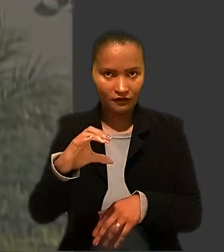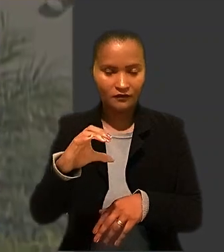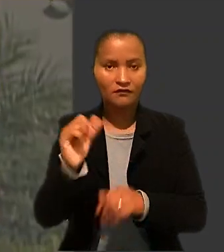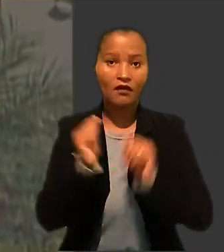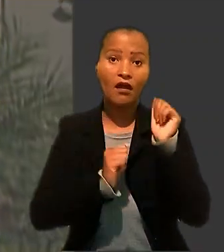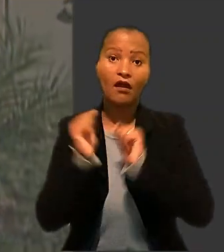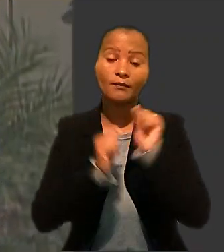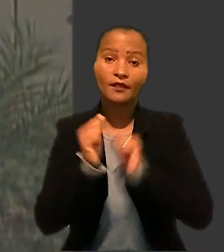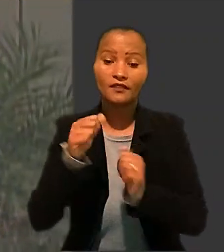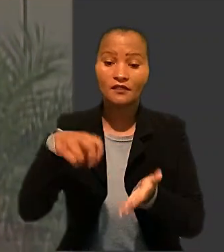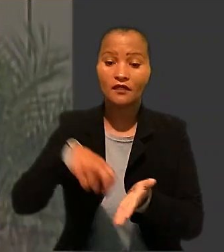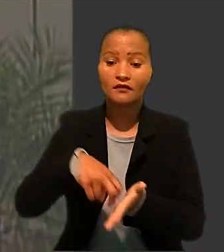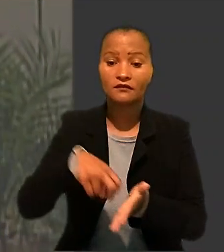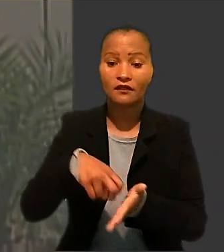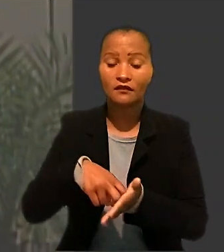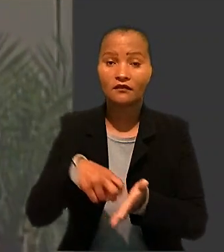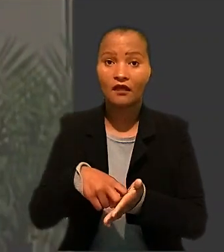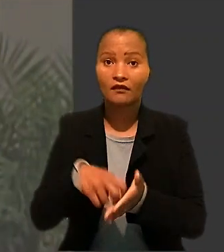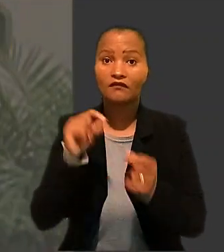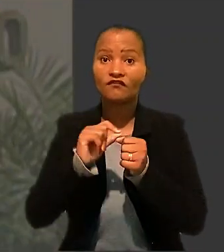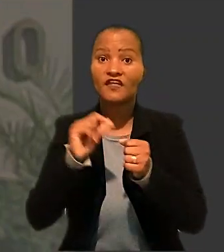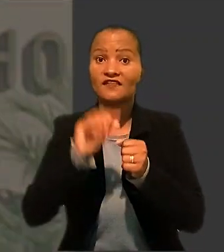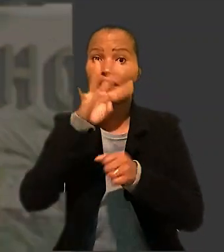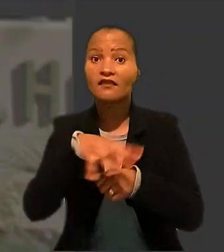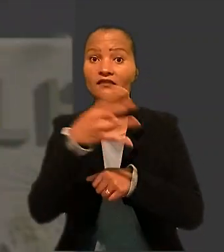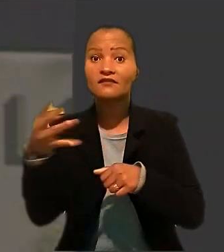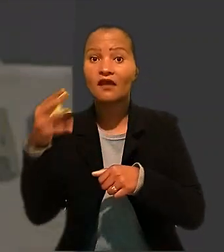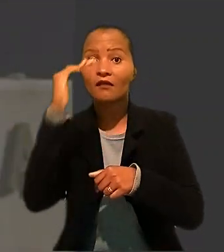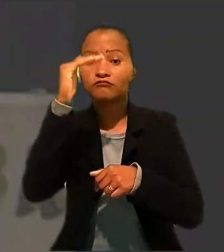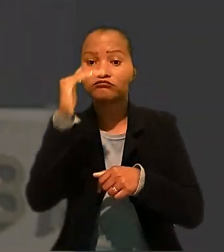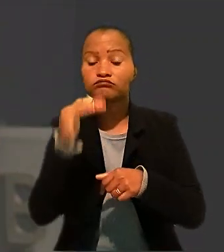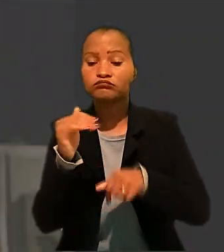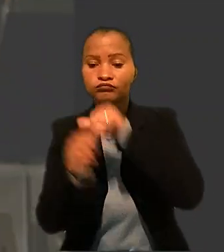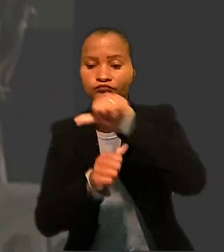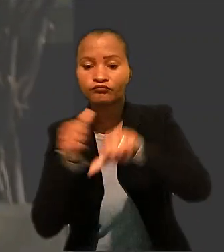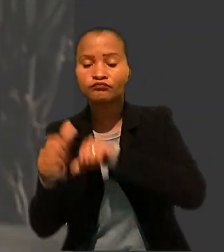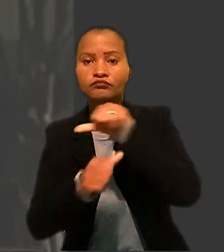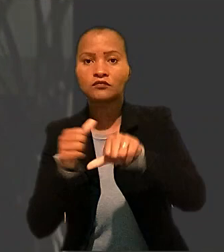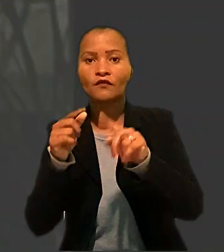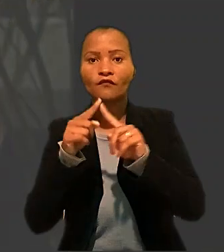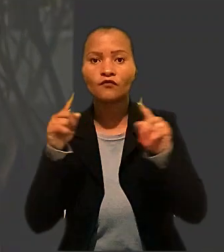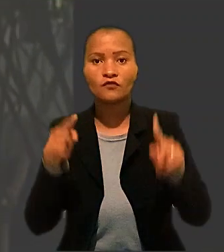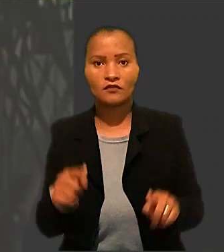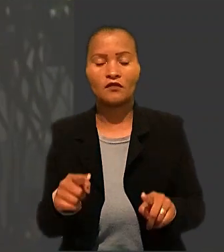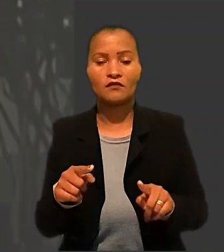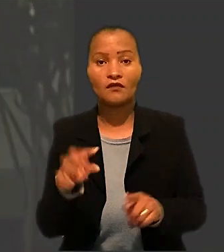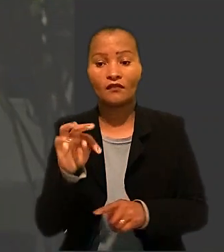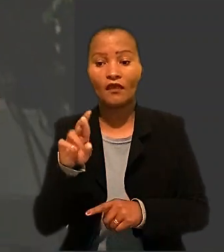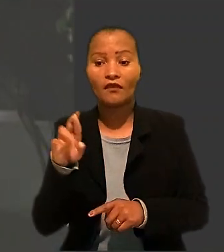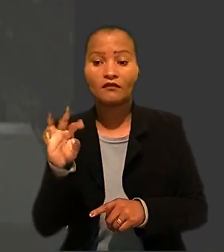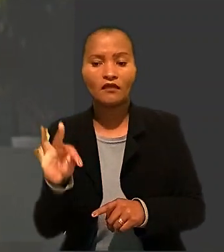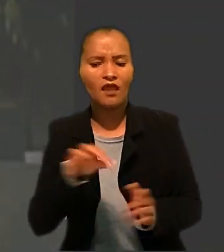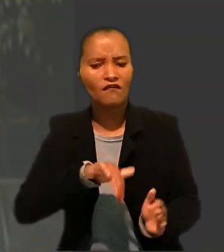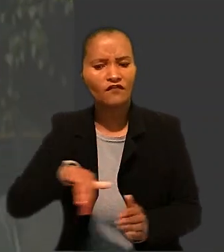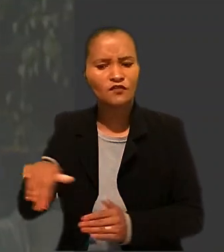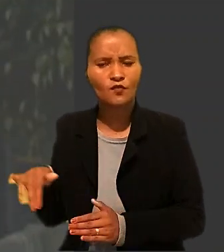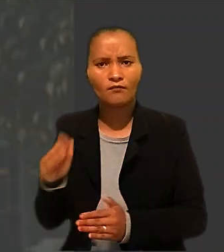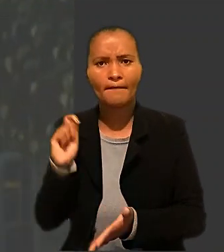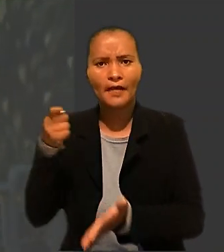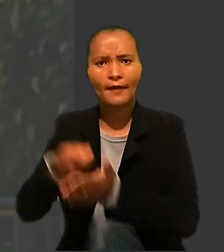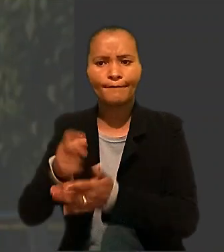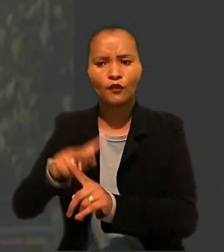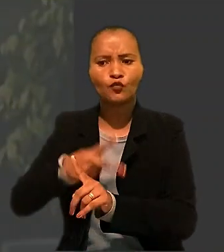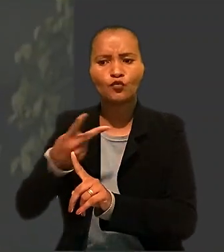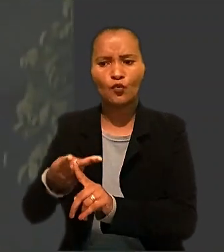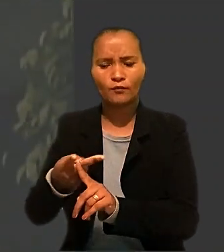a empresa foi condenada a elaborar uma escala de revezamento entre as profissionais. O TRT, entretanto, afastou a remuneração